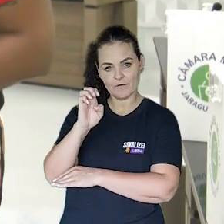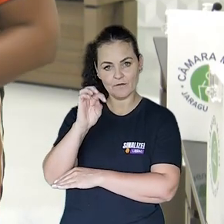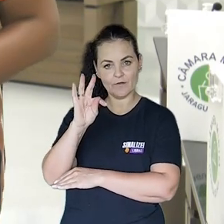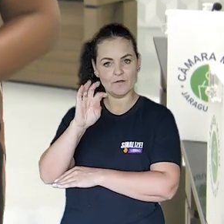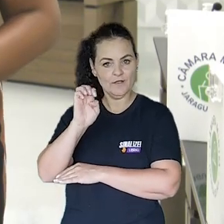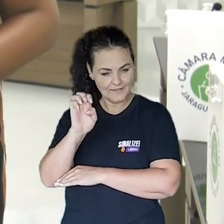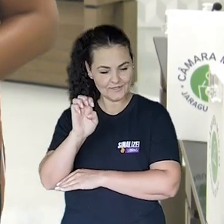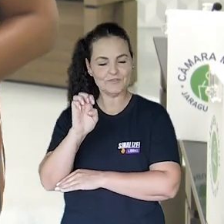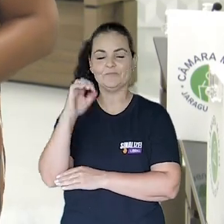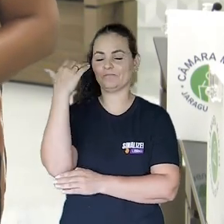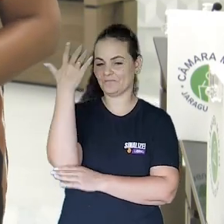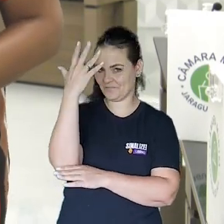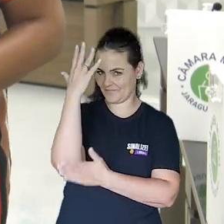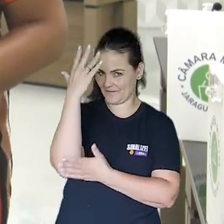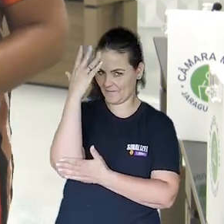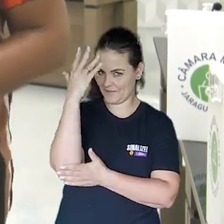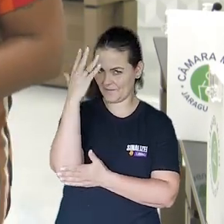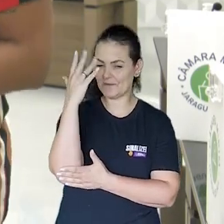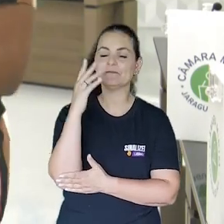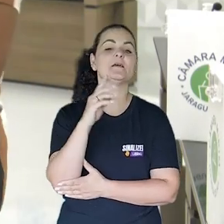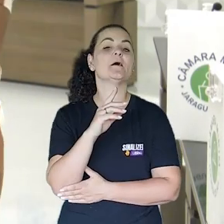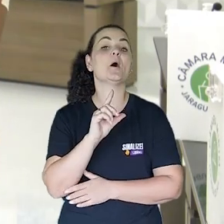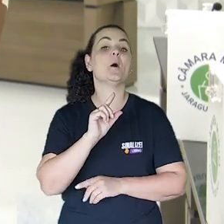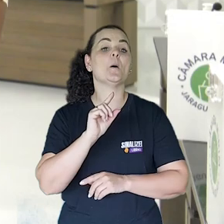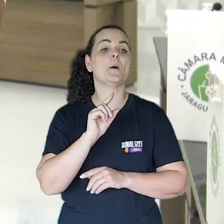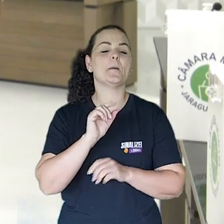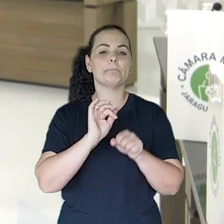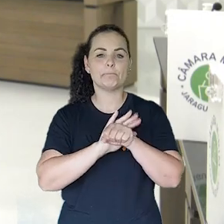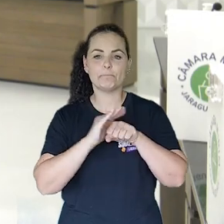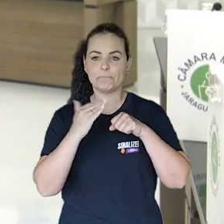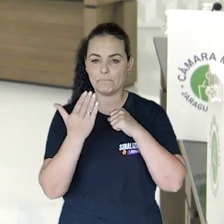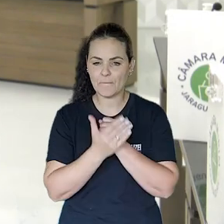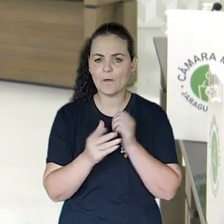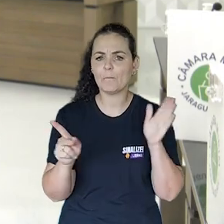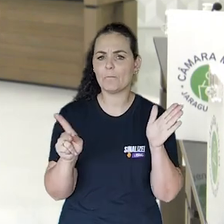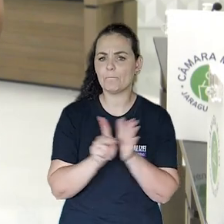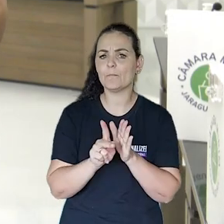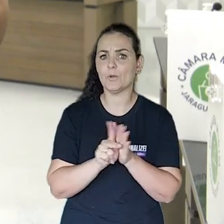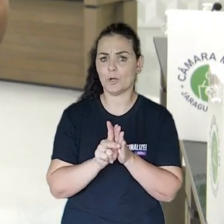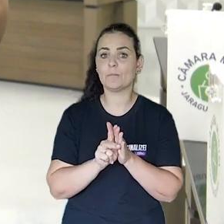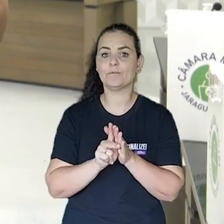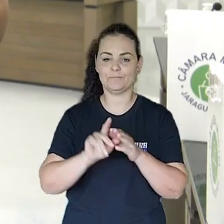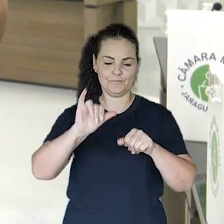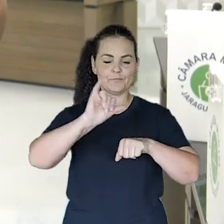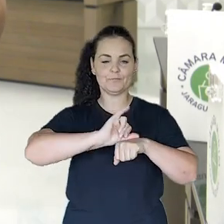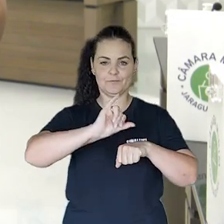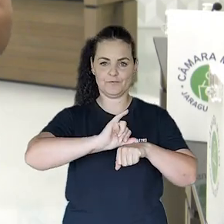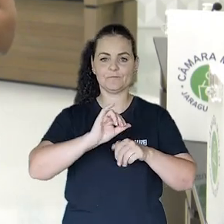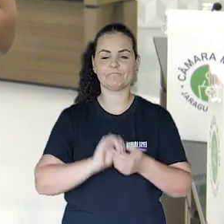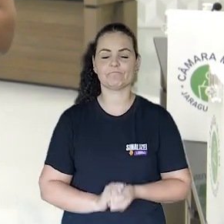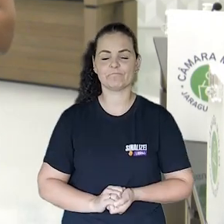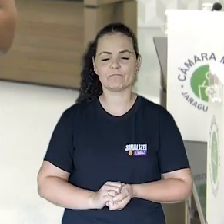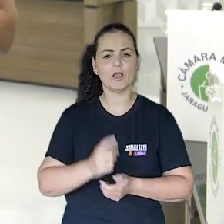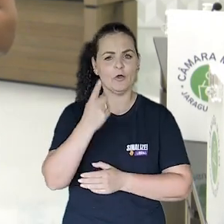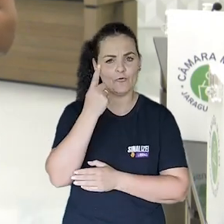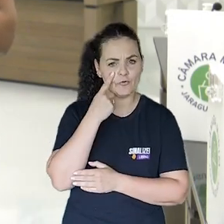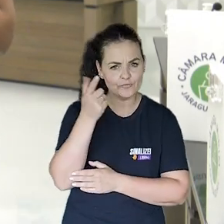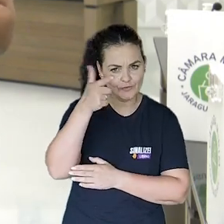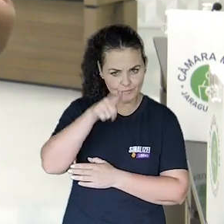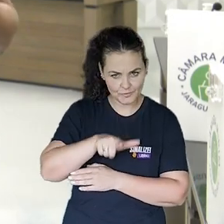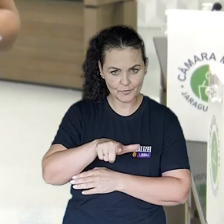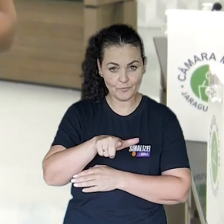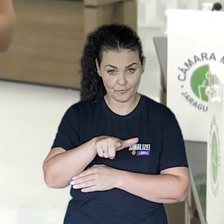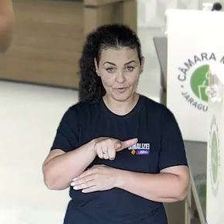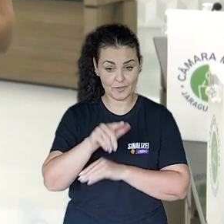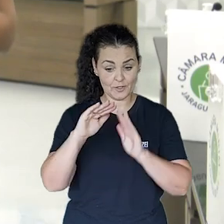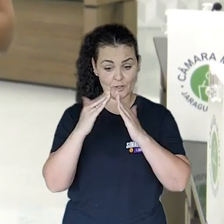centro, do centro. Do centro. Então vamos recapitular os nomes das escolas? Vamos sim. Então vamos lá. A primeira vaga, então,